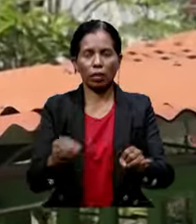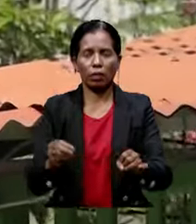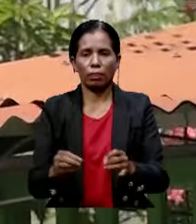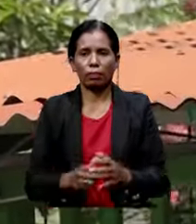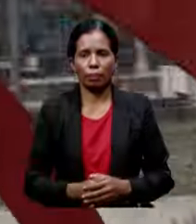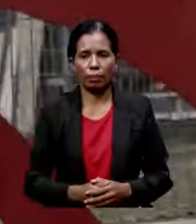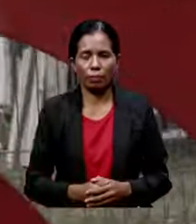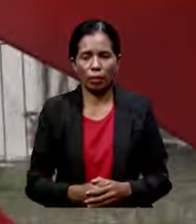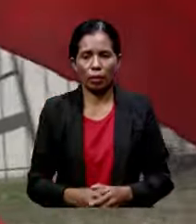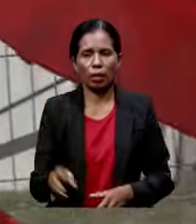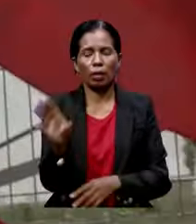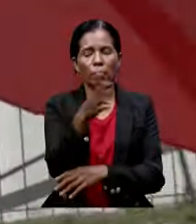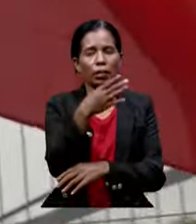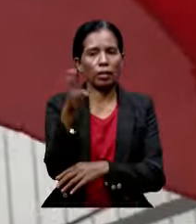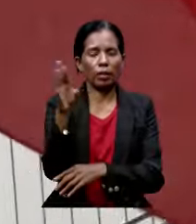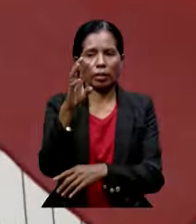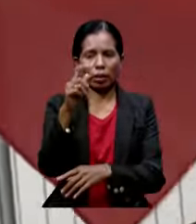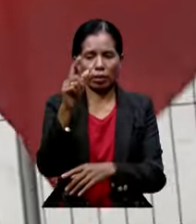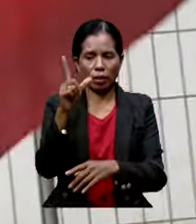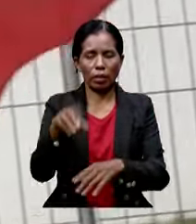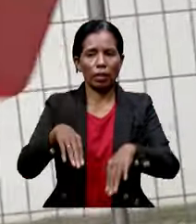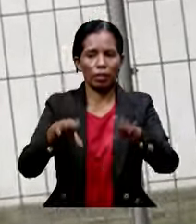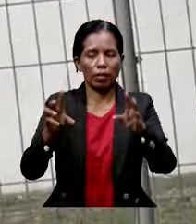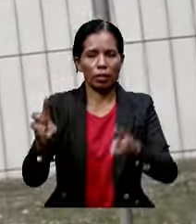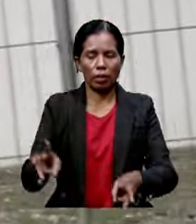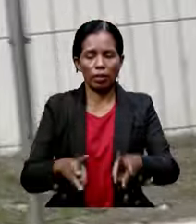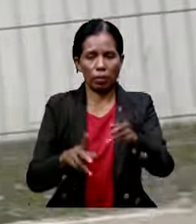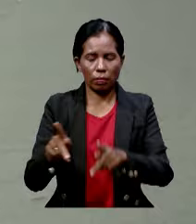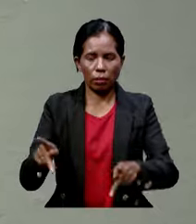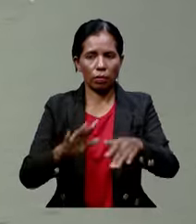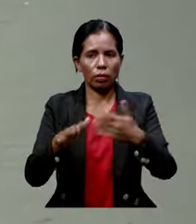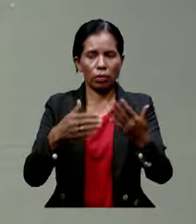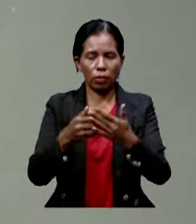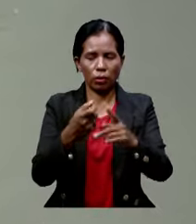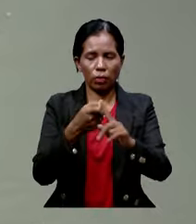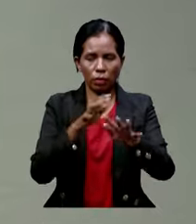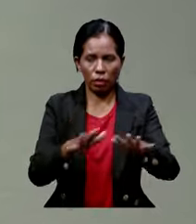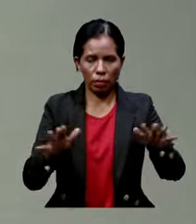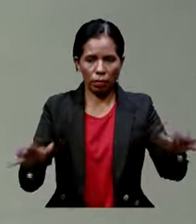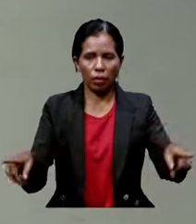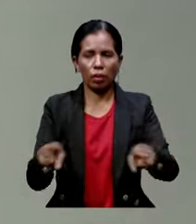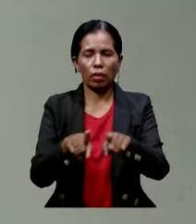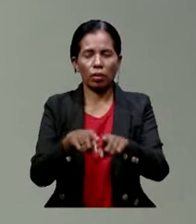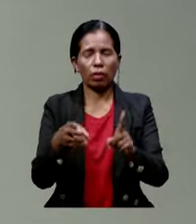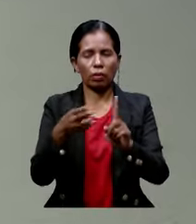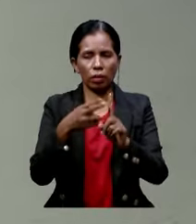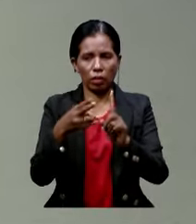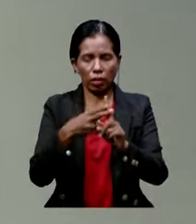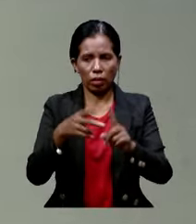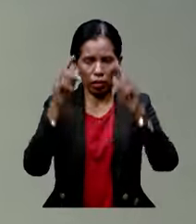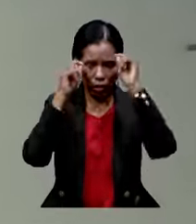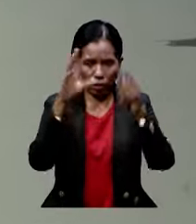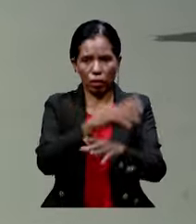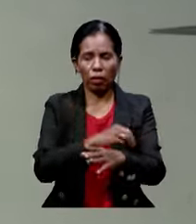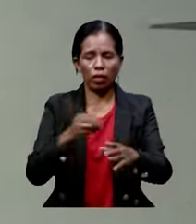popular. Bandeira RTL de Bedadaune fan ia estrada público, maioria husila barekik, anesa ni hotel Timor ni oen, Porto